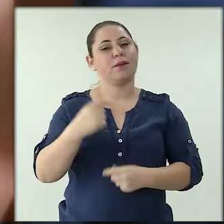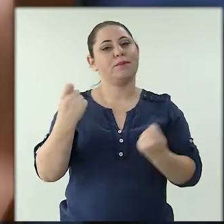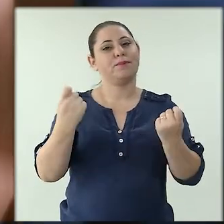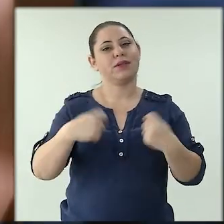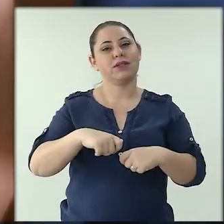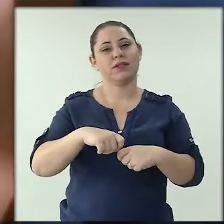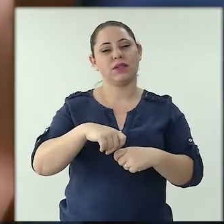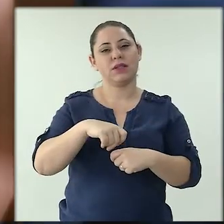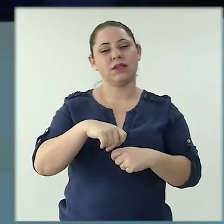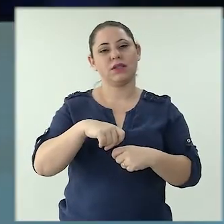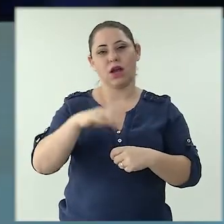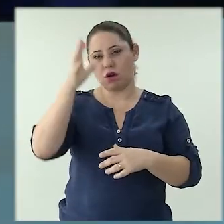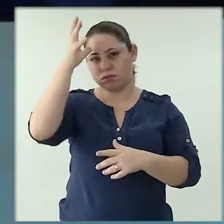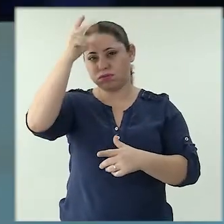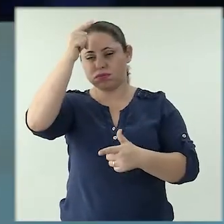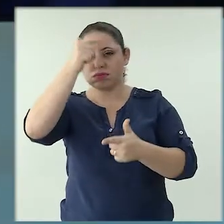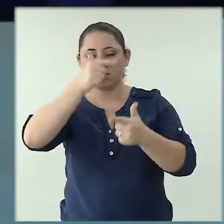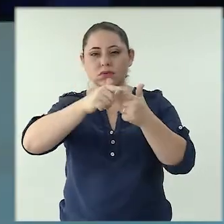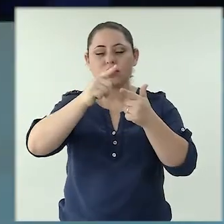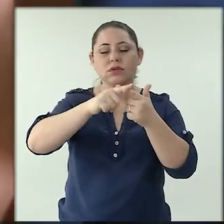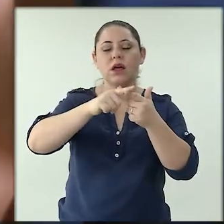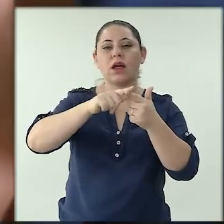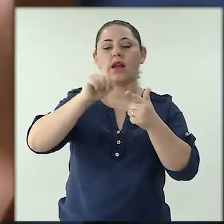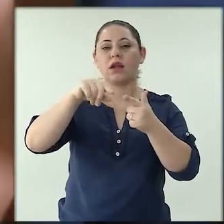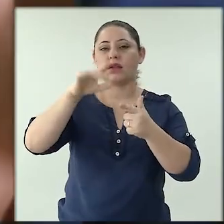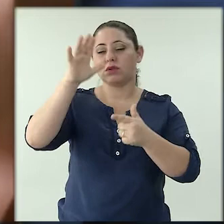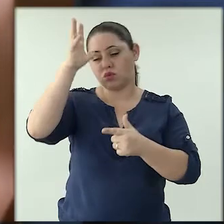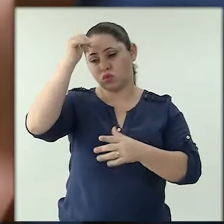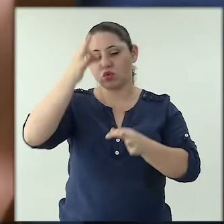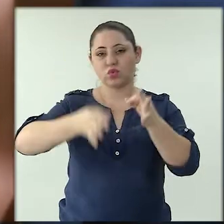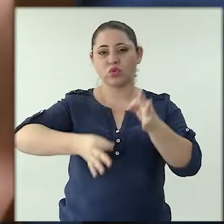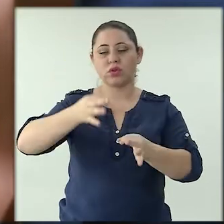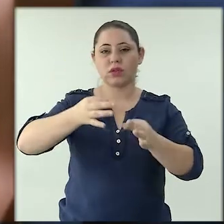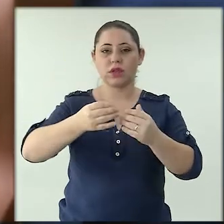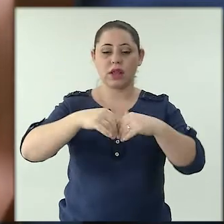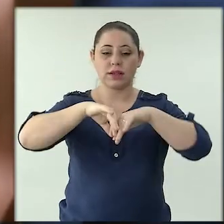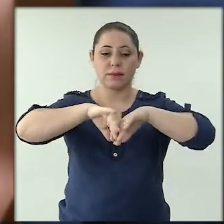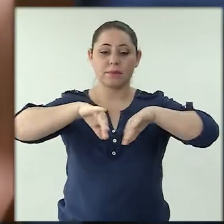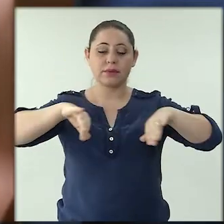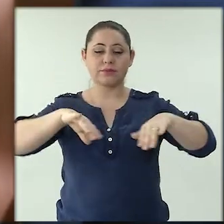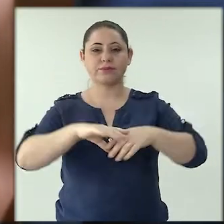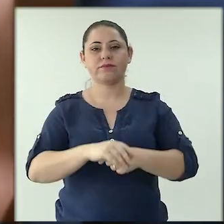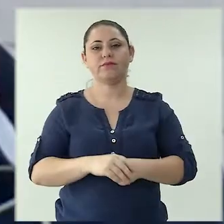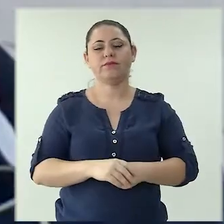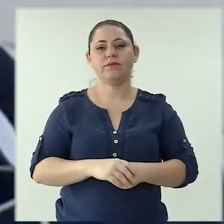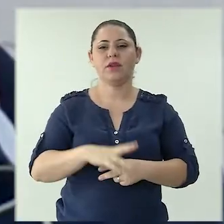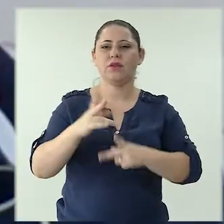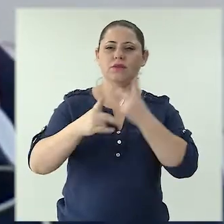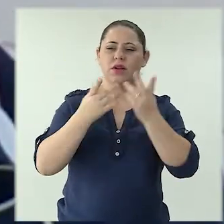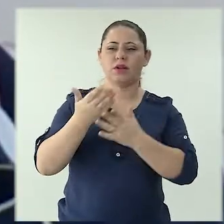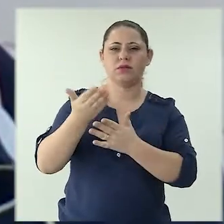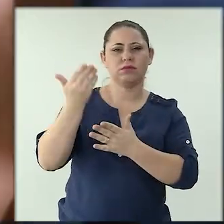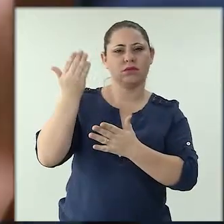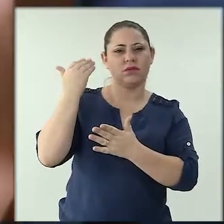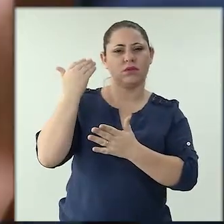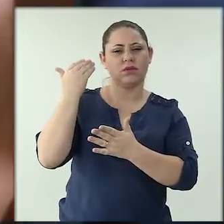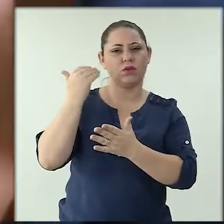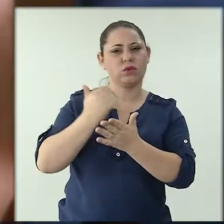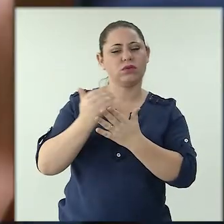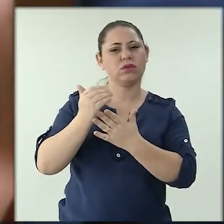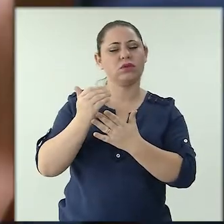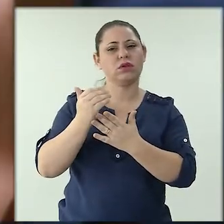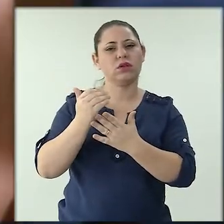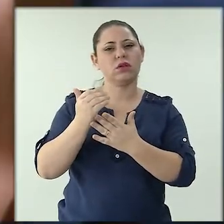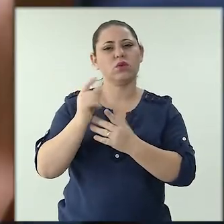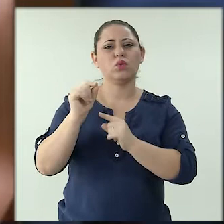ia depender de uma sentença judicial da separação, né? Mas a gente estava falando antes, agora de começar